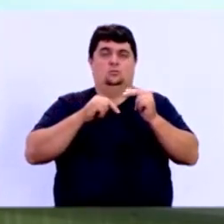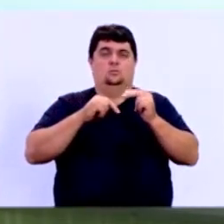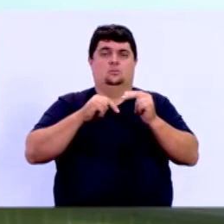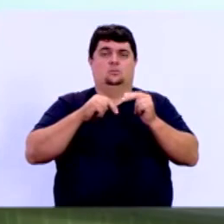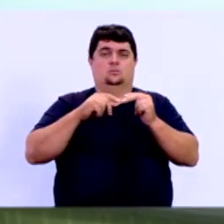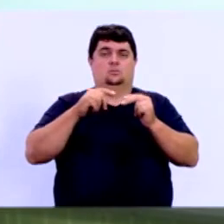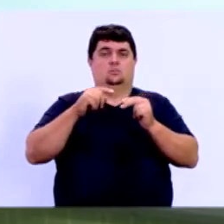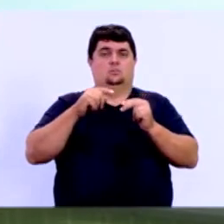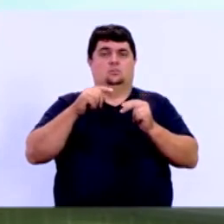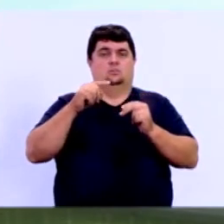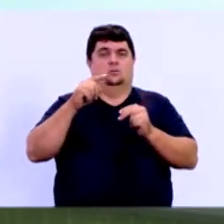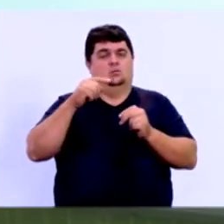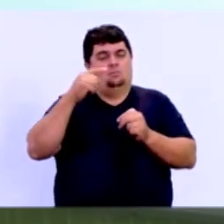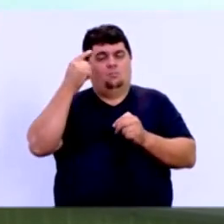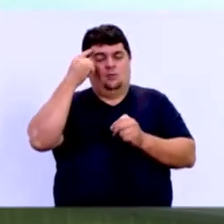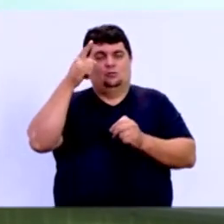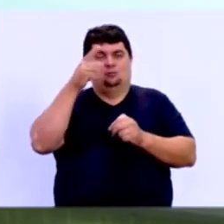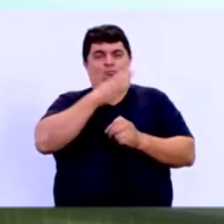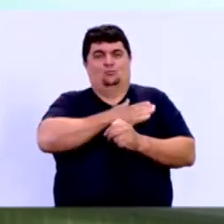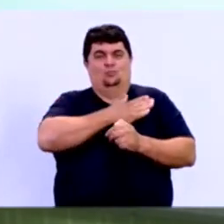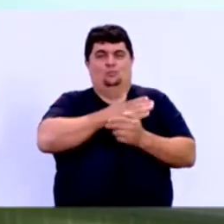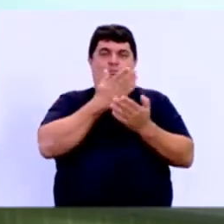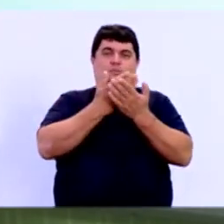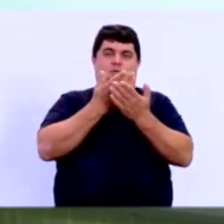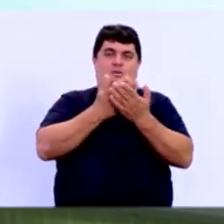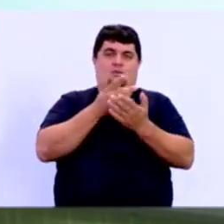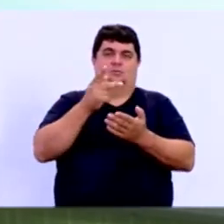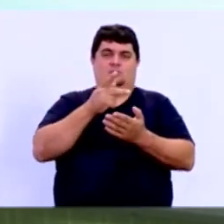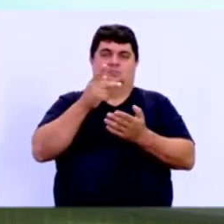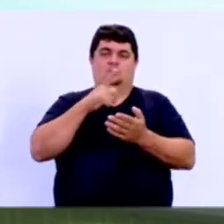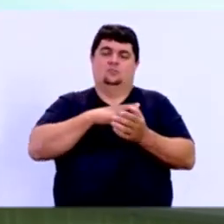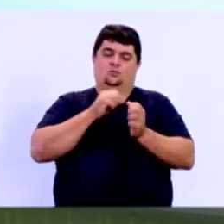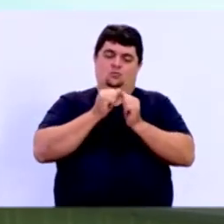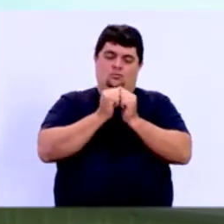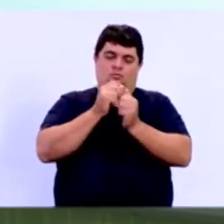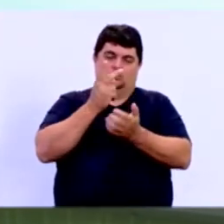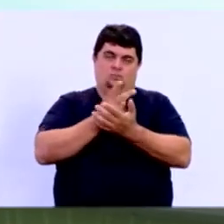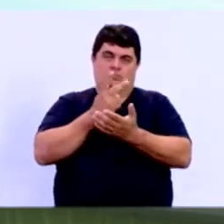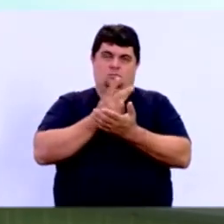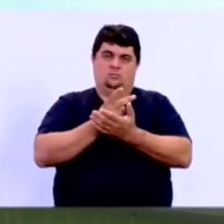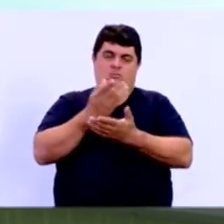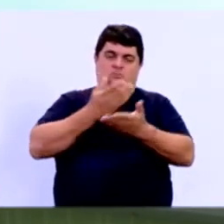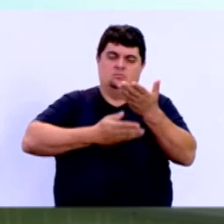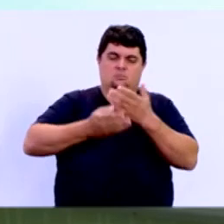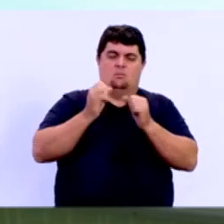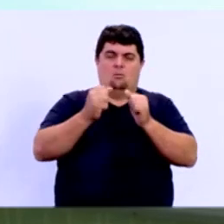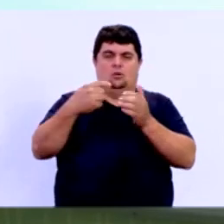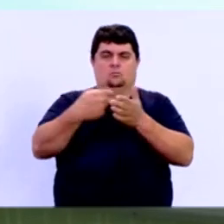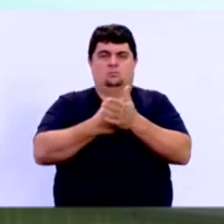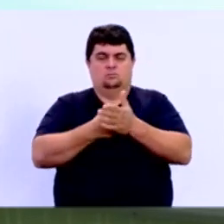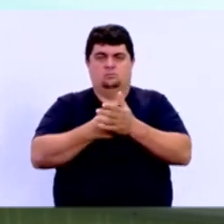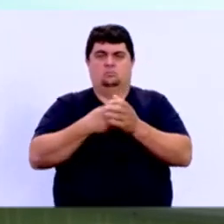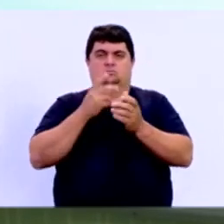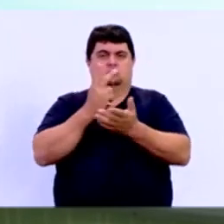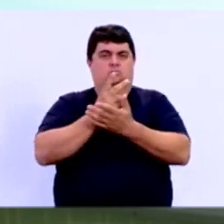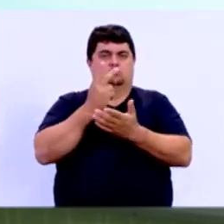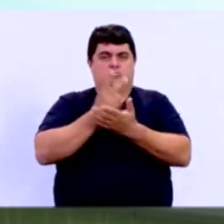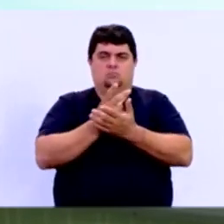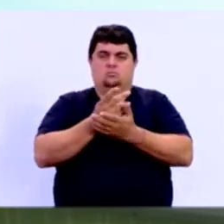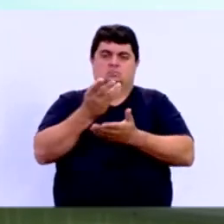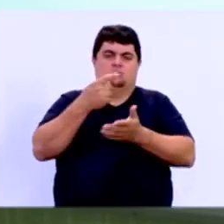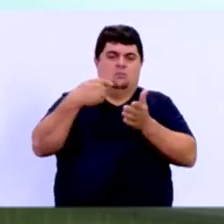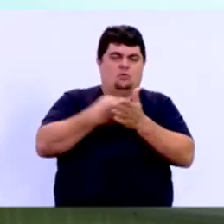que vocês tenham gostado da nossa aula, né, professor? Estamos à disposição para interação, continuem